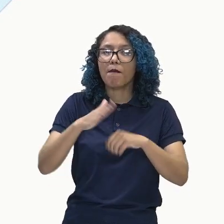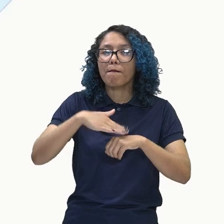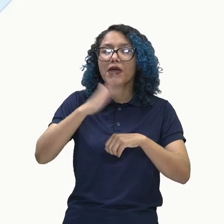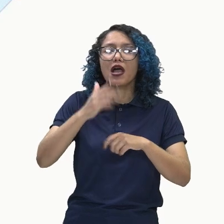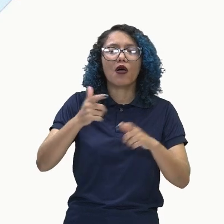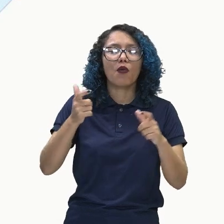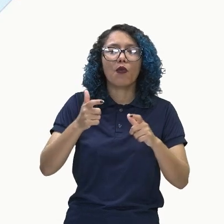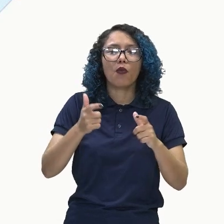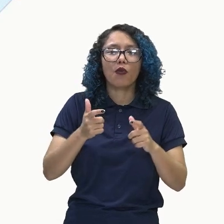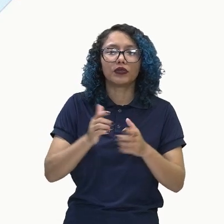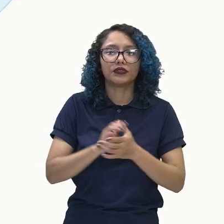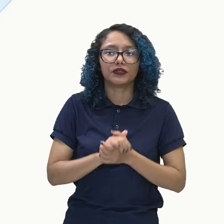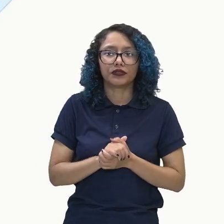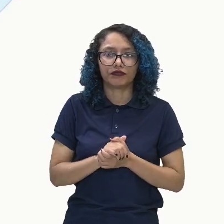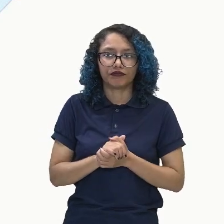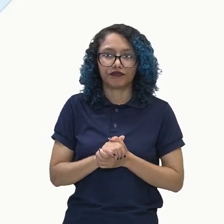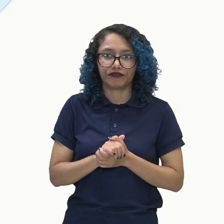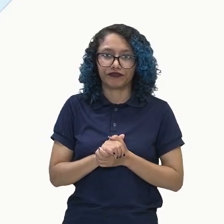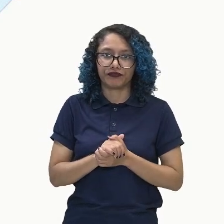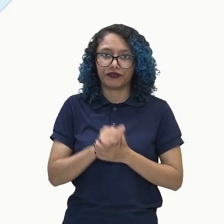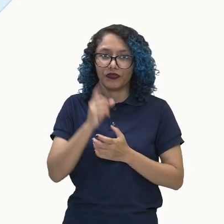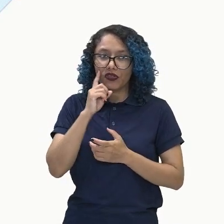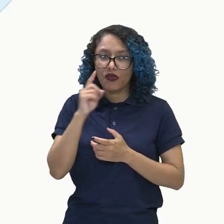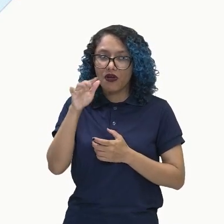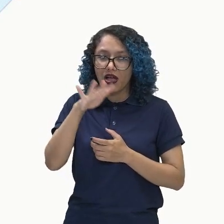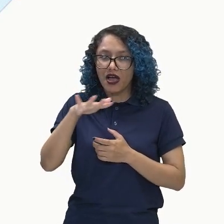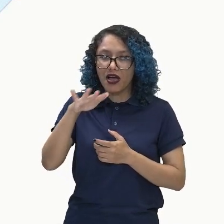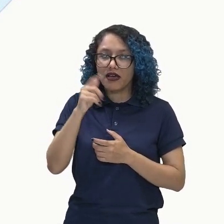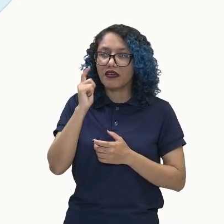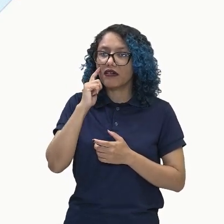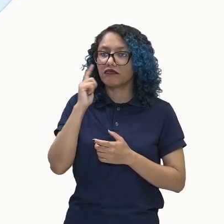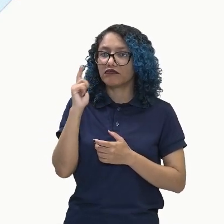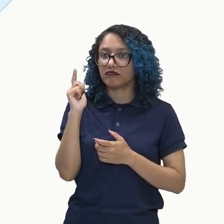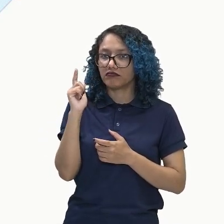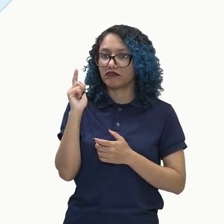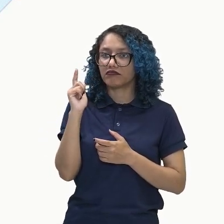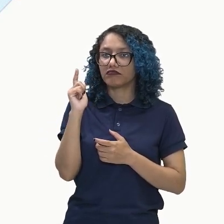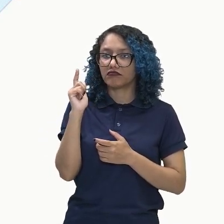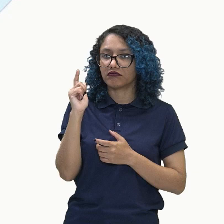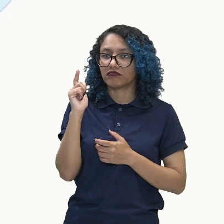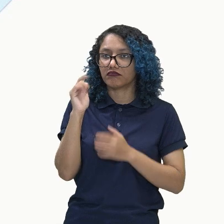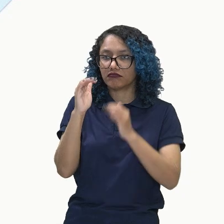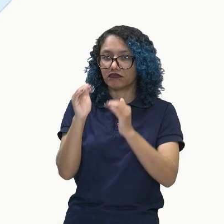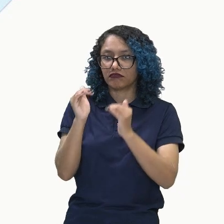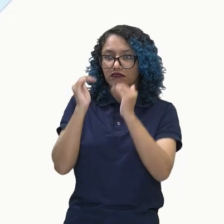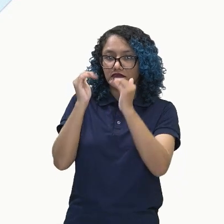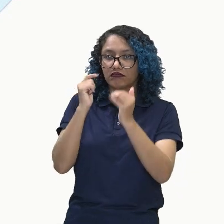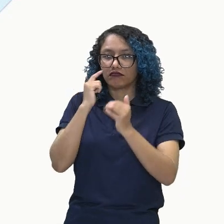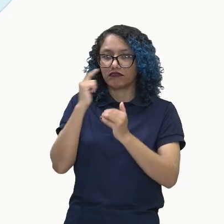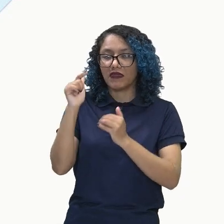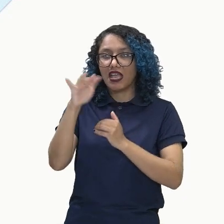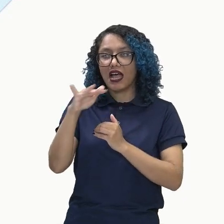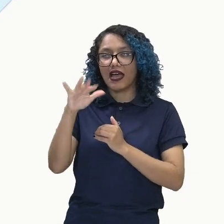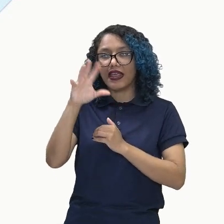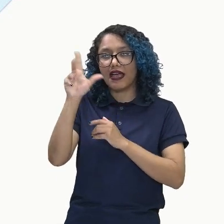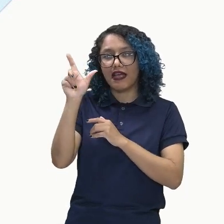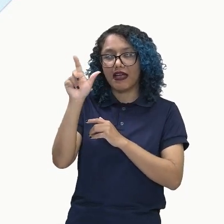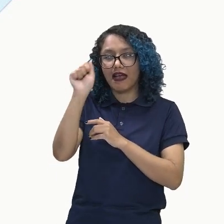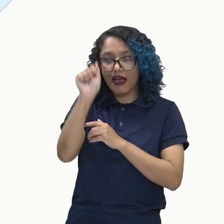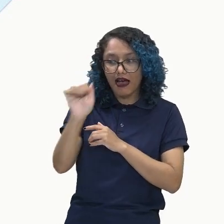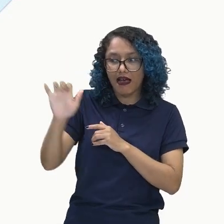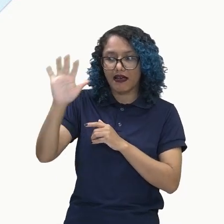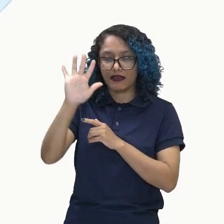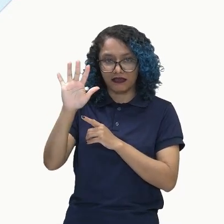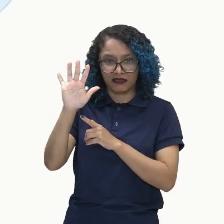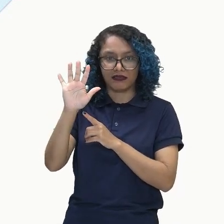refugiados. A gente observa bastante nessa região aqui, ó, do continente asiático,